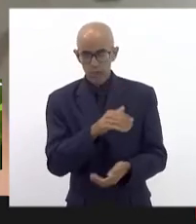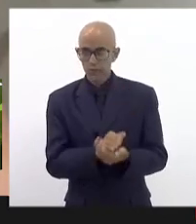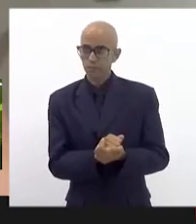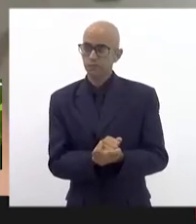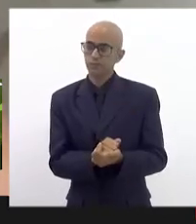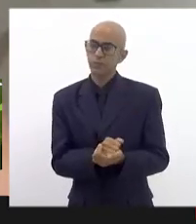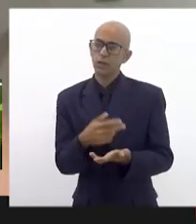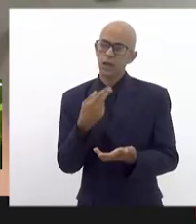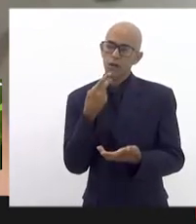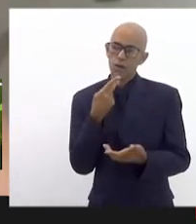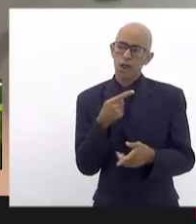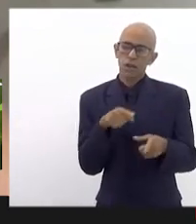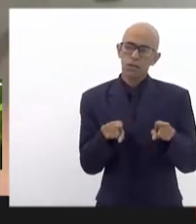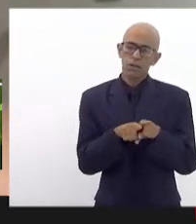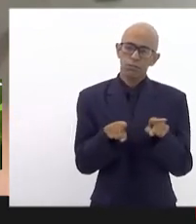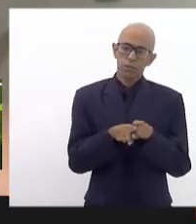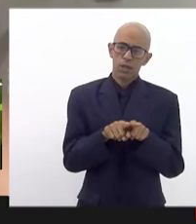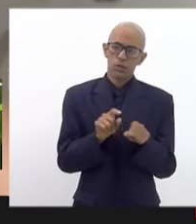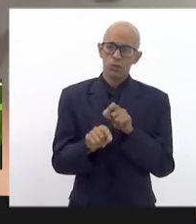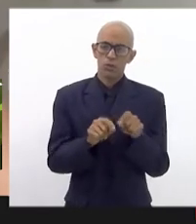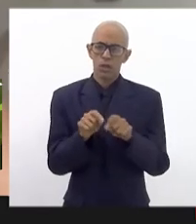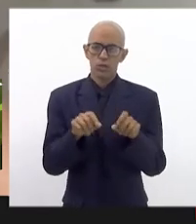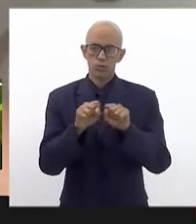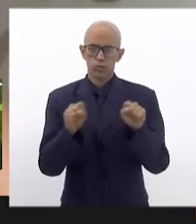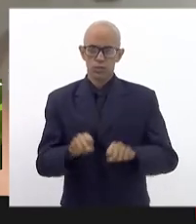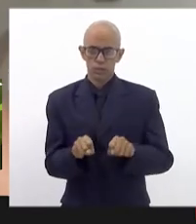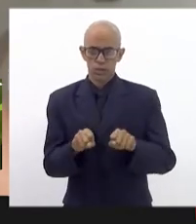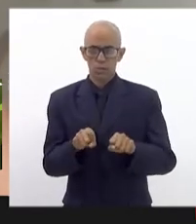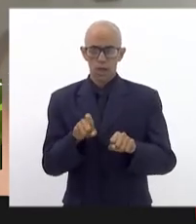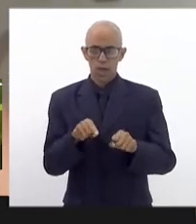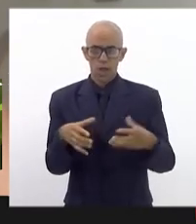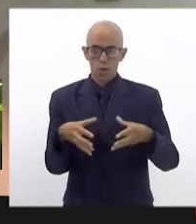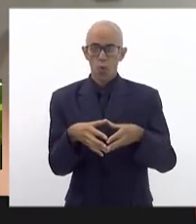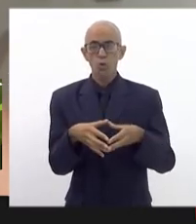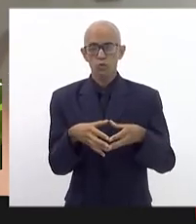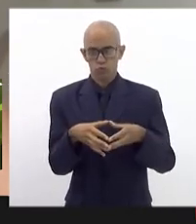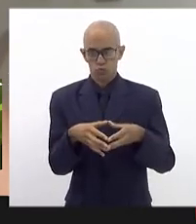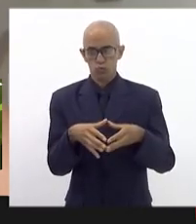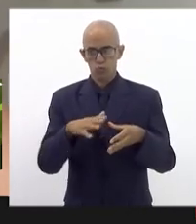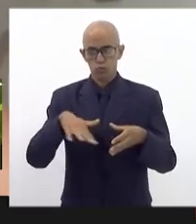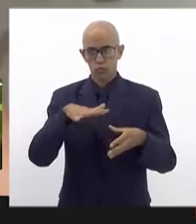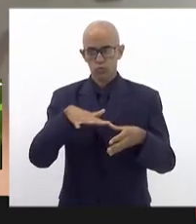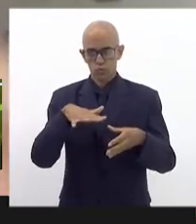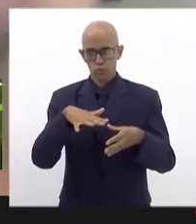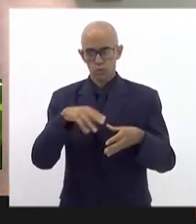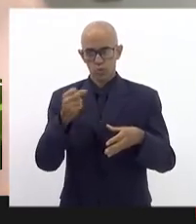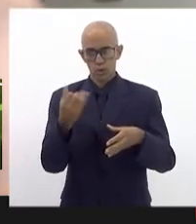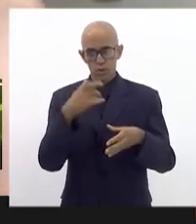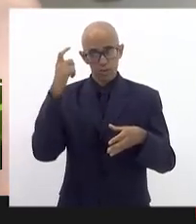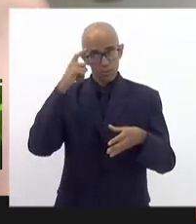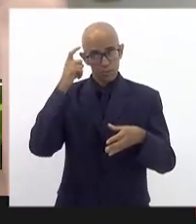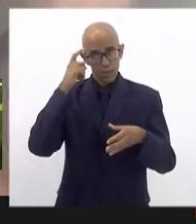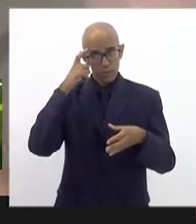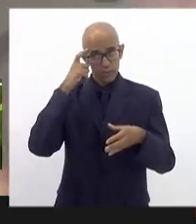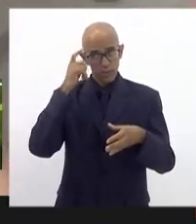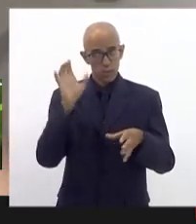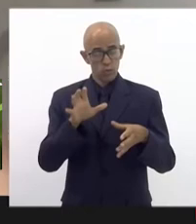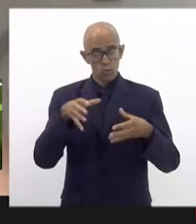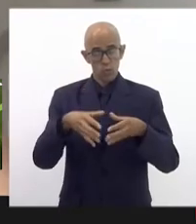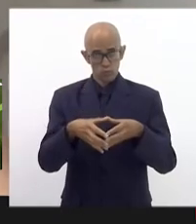Dizer que um sistema é algo que funciona em conjunto. Então, quando a gente pensa num sistema, a gente